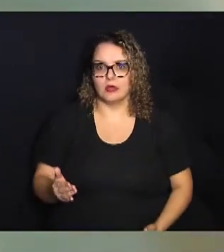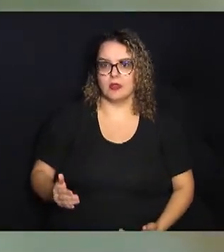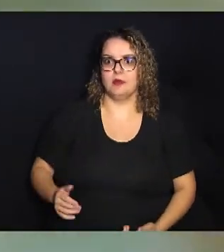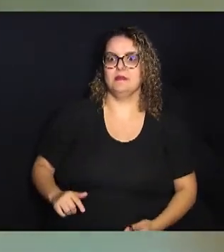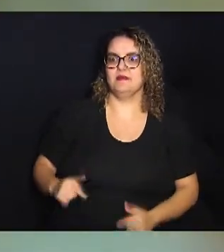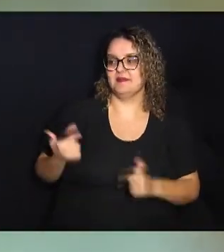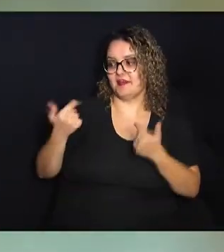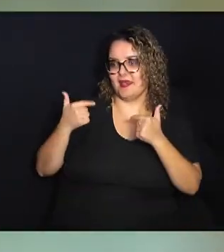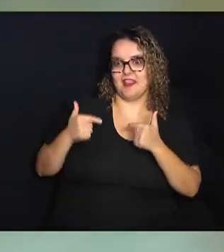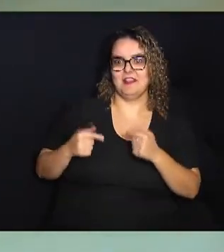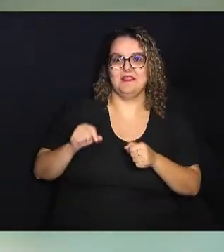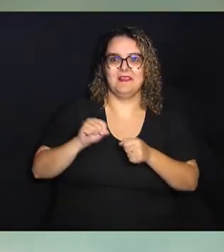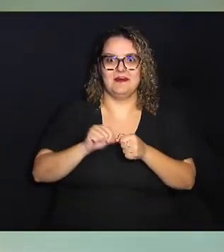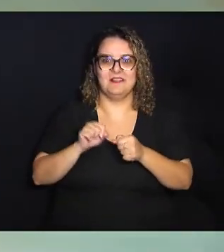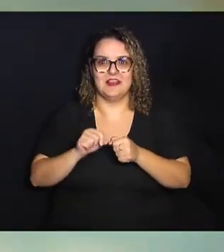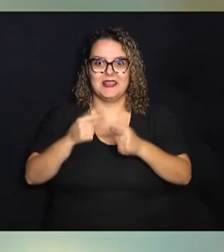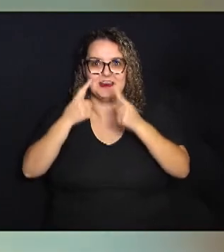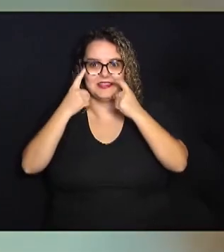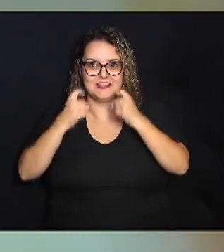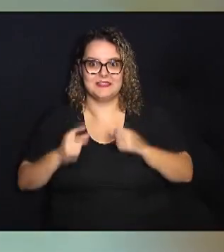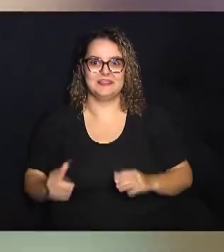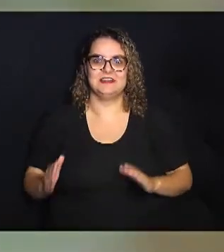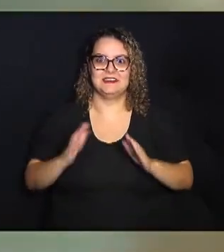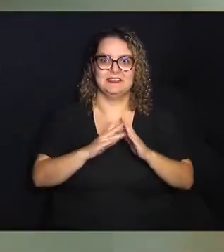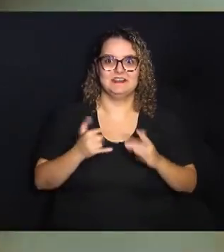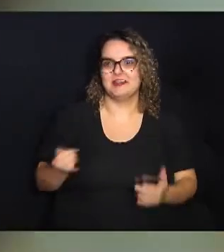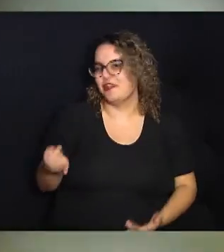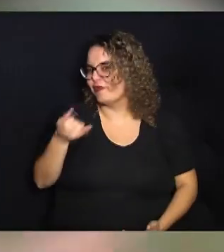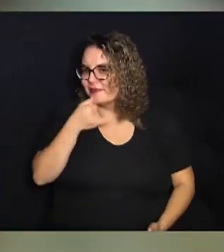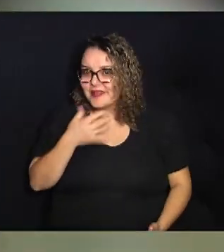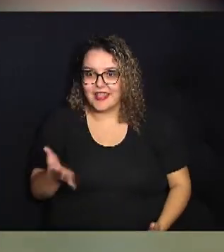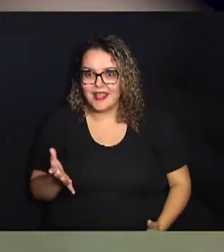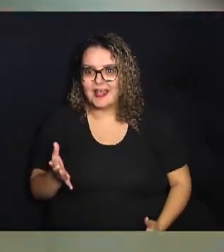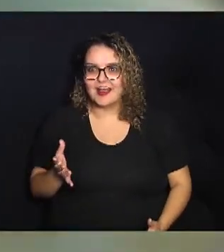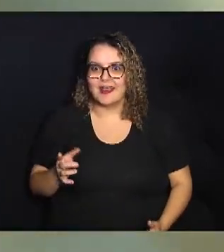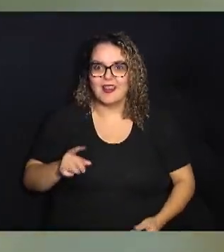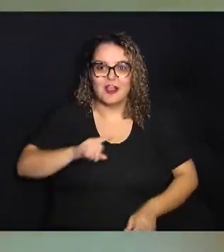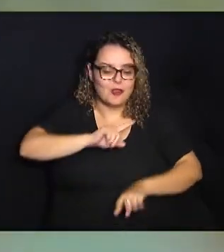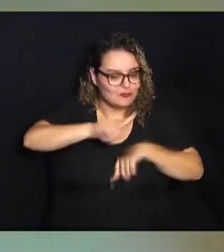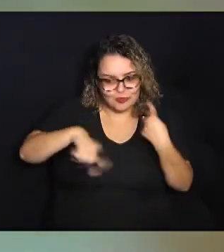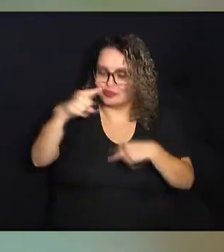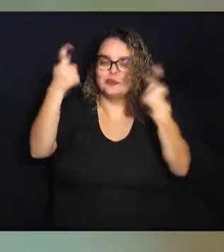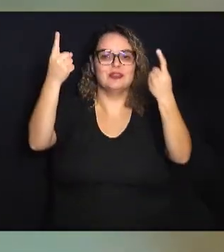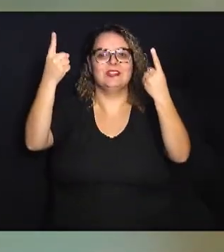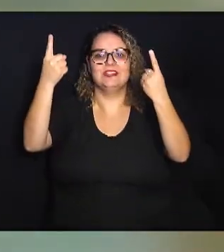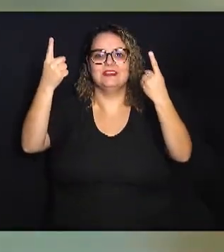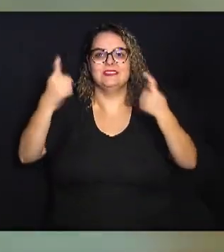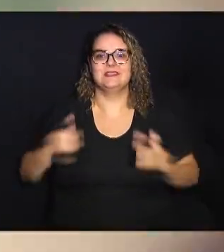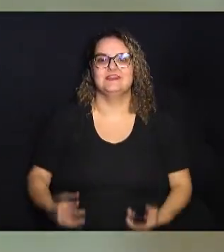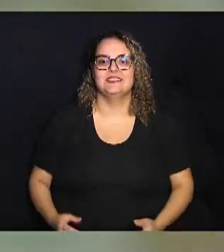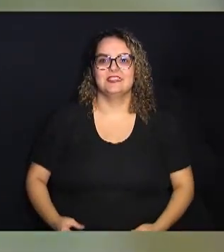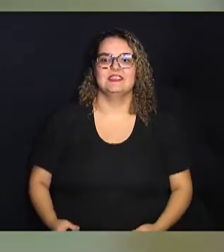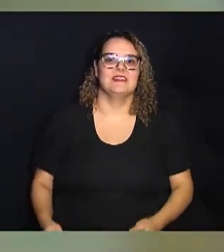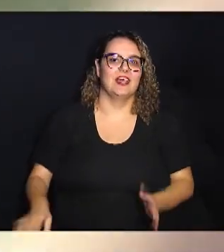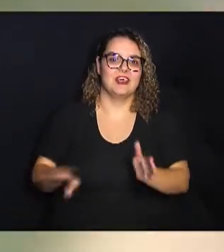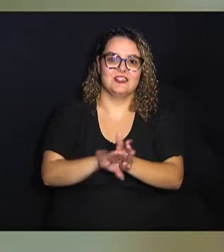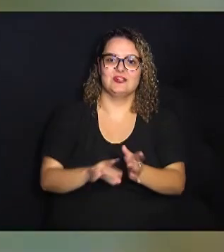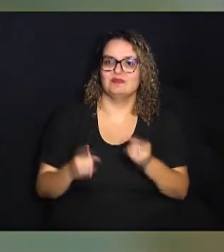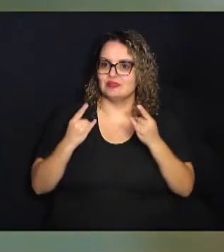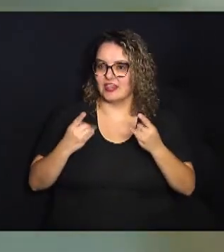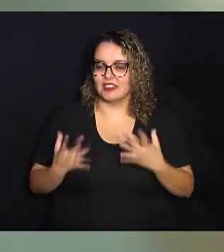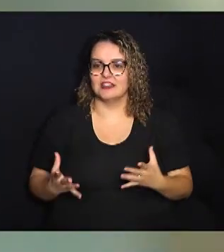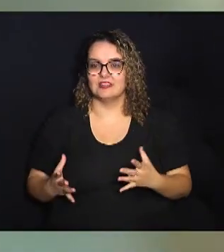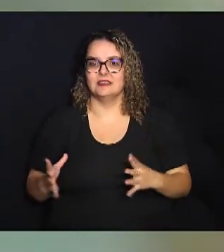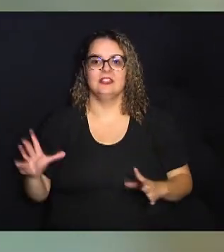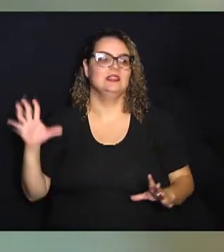fazer voltar chorando para casa. Tava muito triste. De repente o negócio dá uma reviravolta e entra um rock. De repente